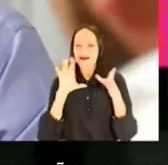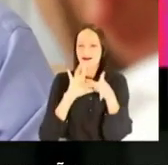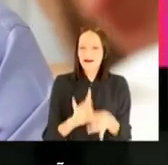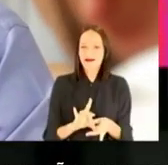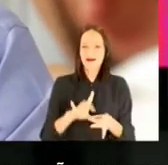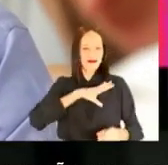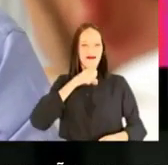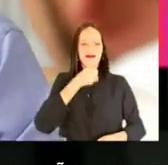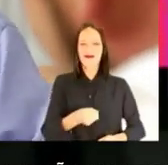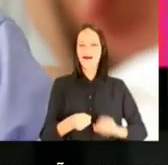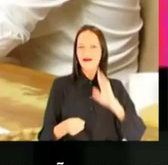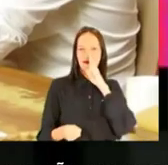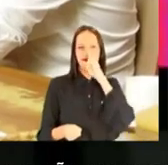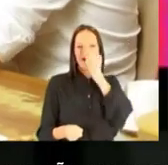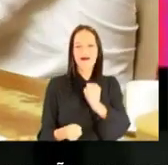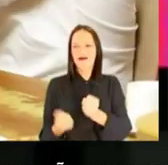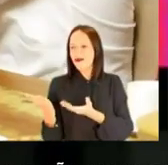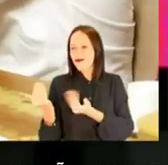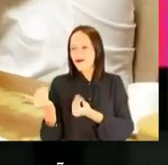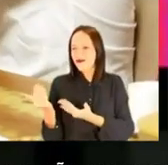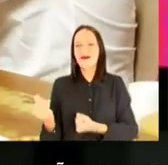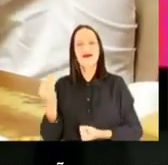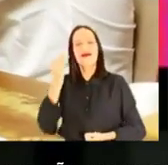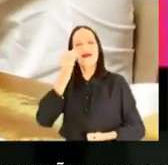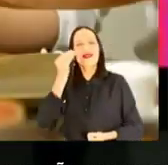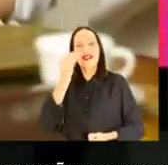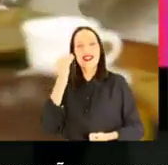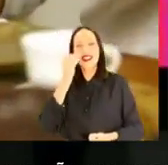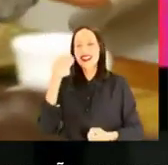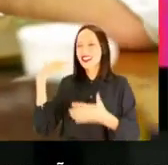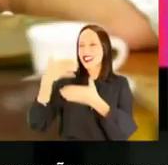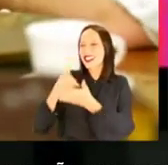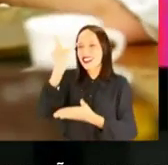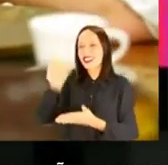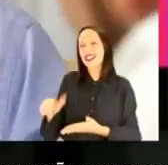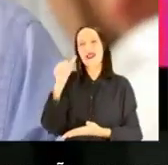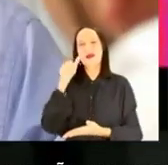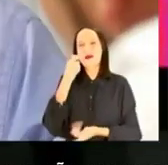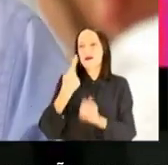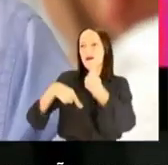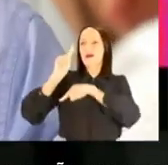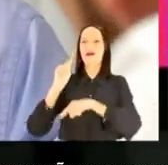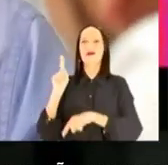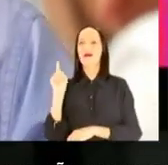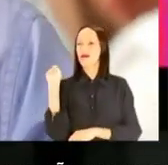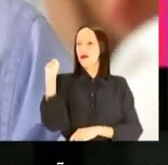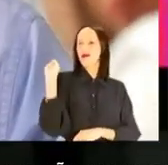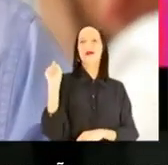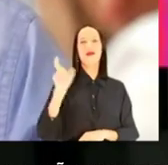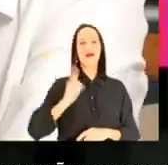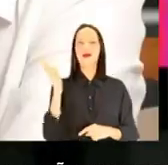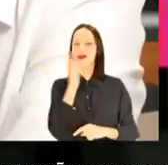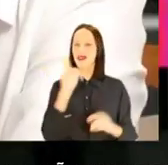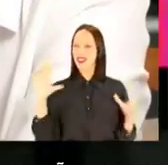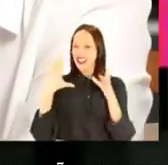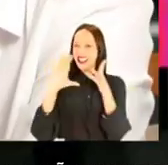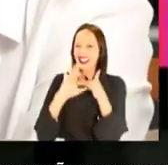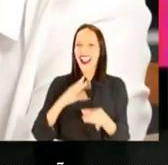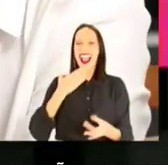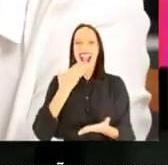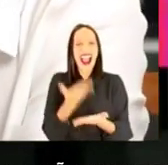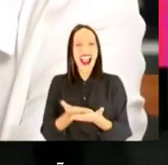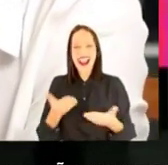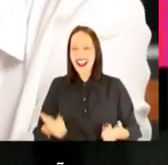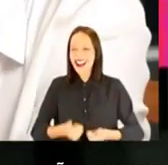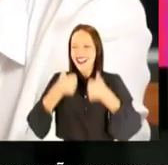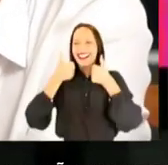Volte a ser a cidade de oportunidades, que acolheu o retirante nordestino que veio de Pau de Arara, virou